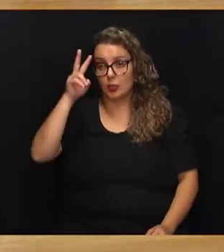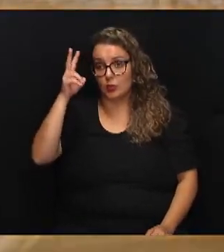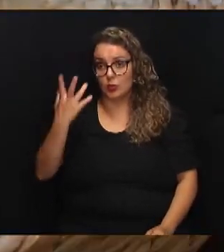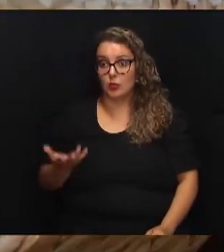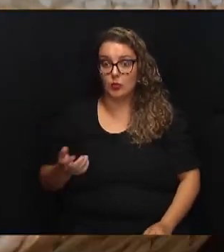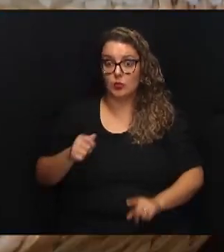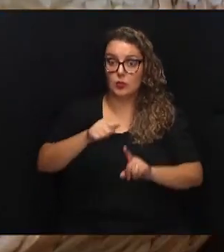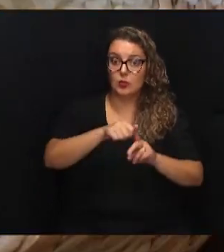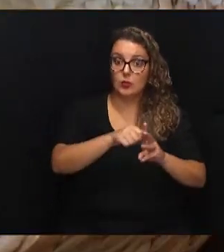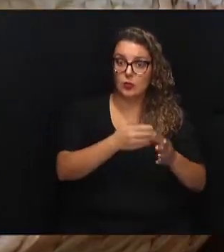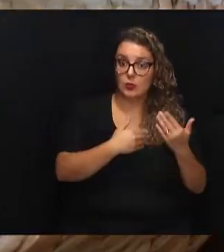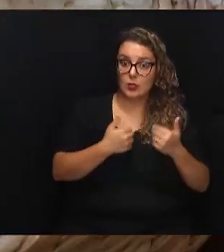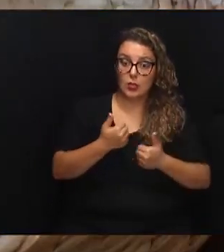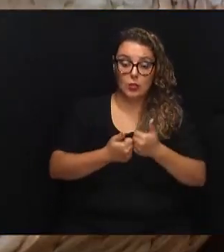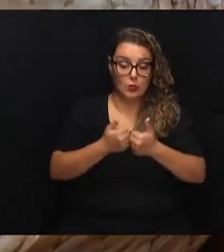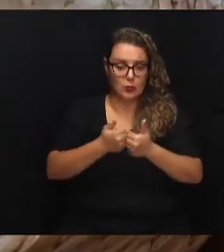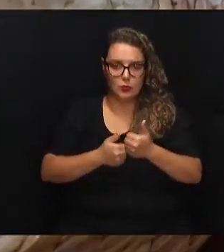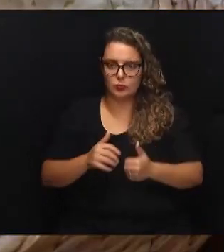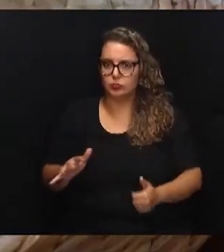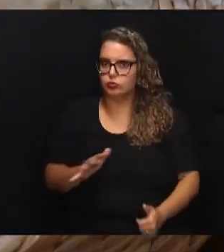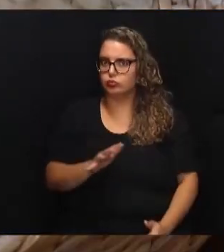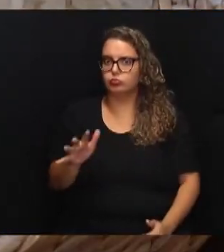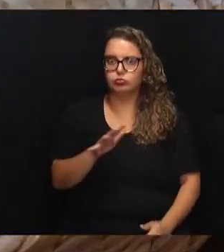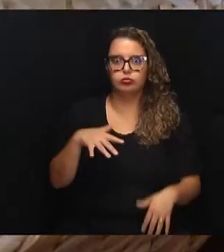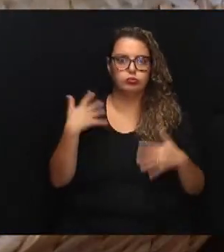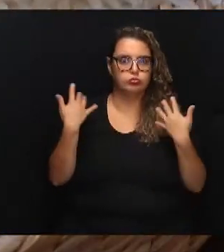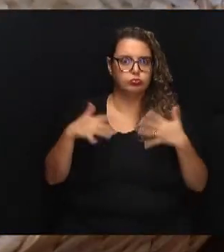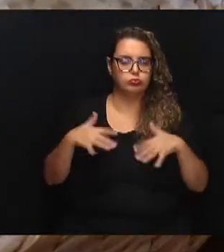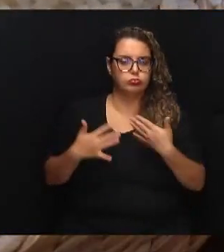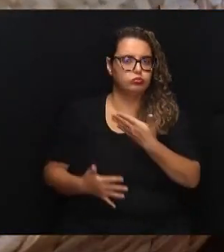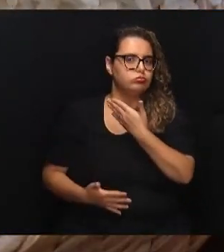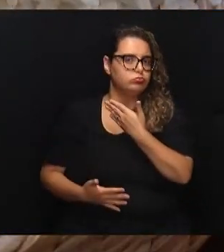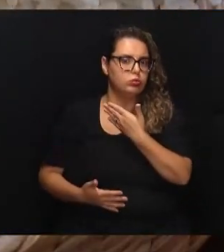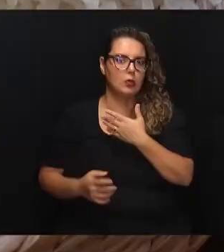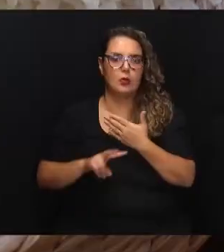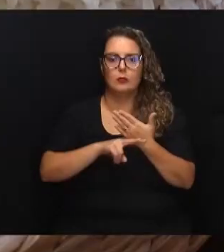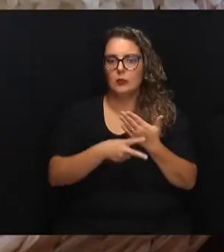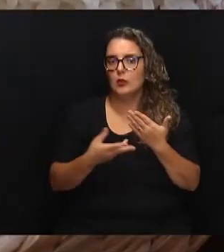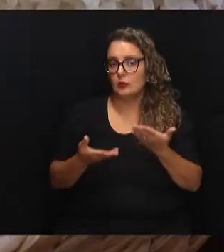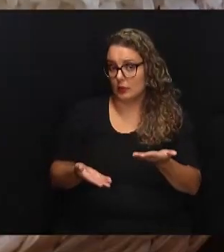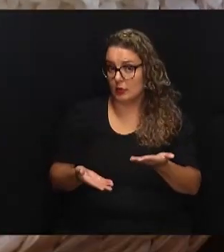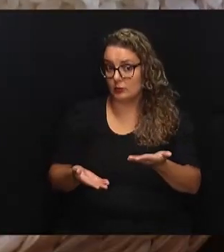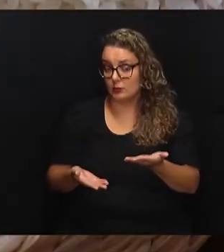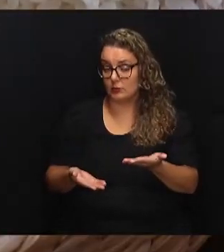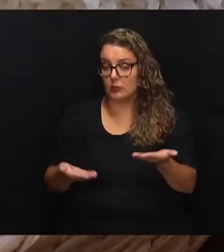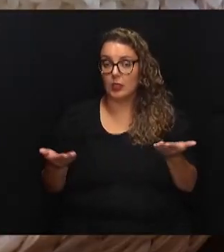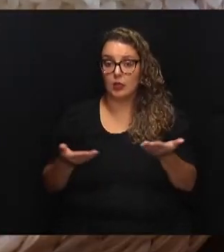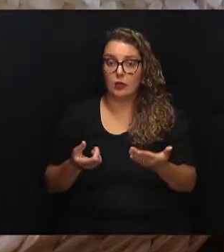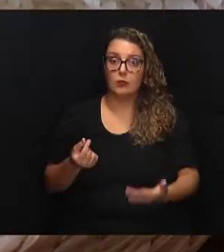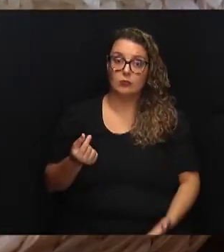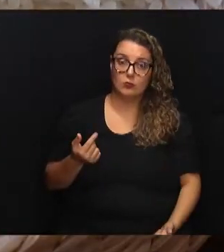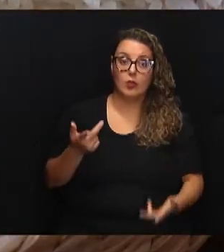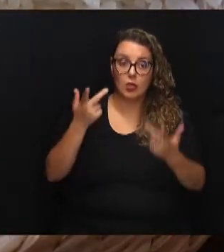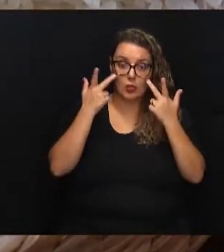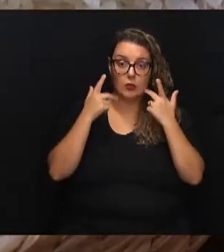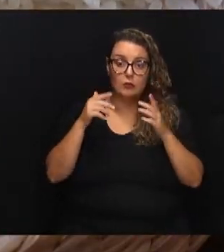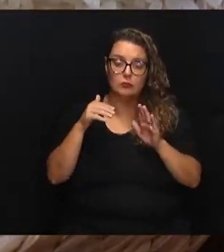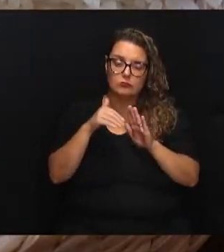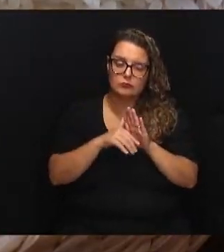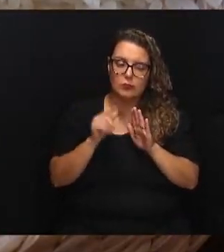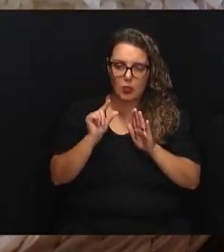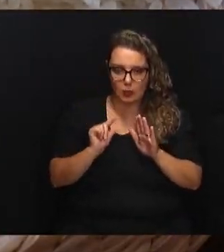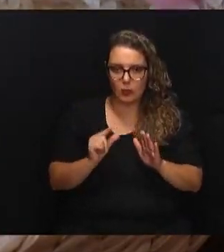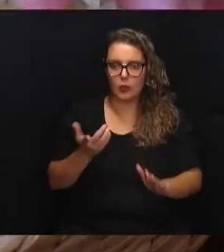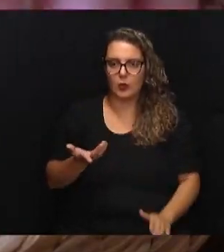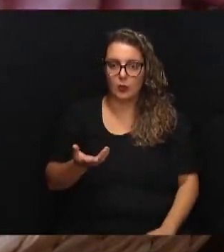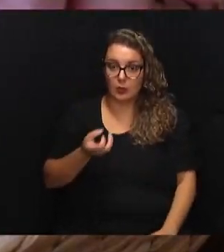meses atrás o preço do arroz estava muito alto, né? Tiveram alguns fatores que influenciaram nisso. Agora que o preço se normalizou e abaixou um pouco, é